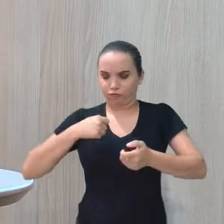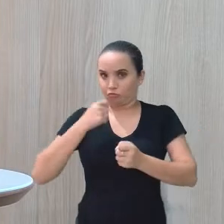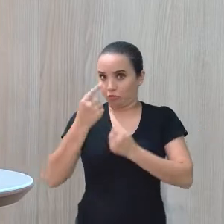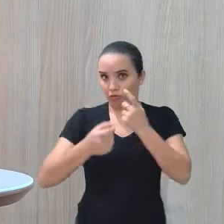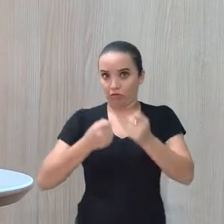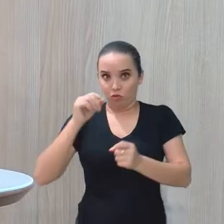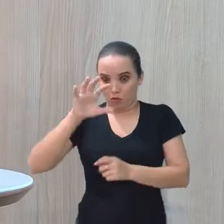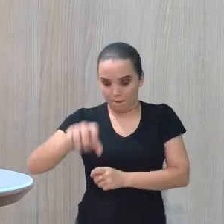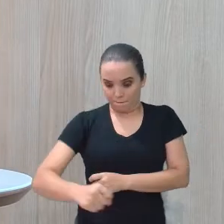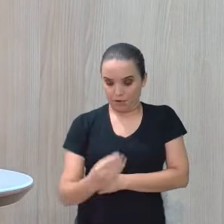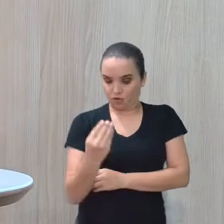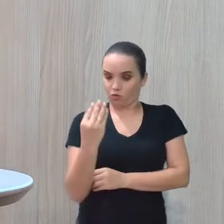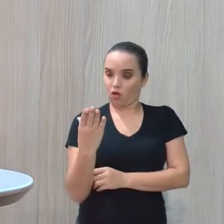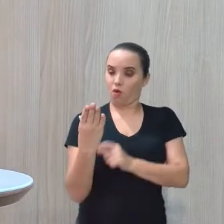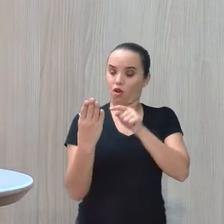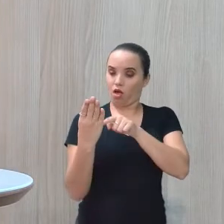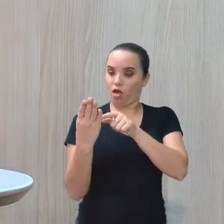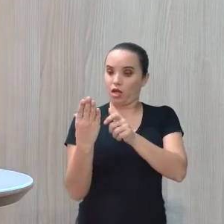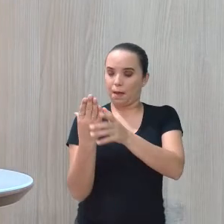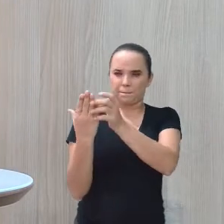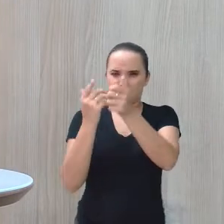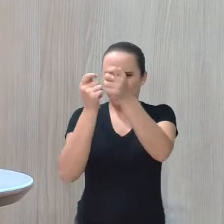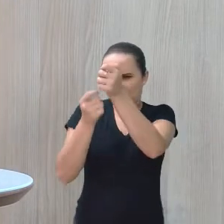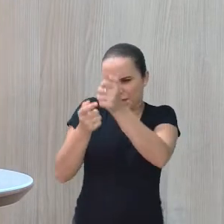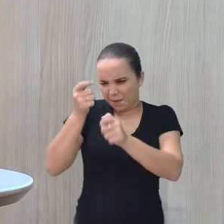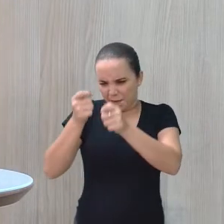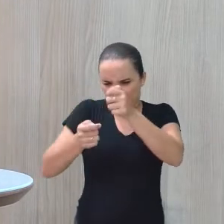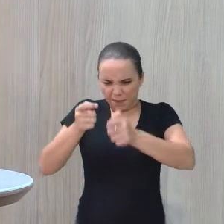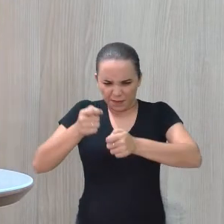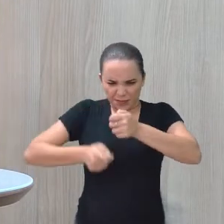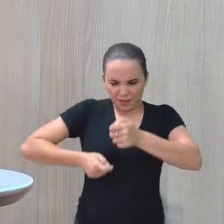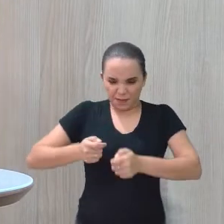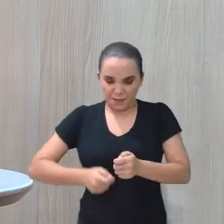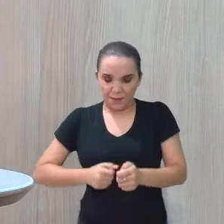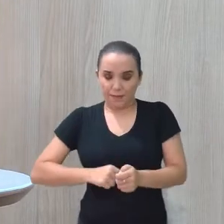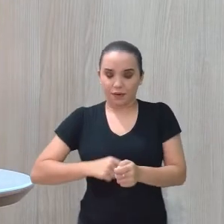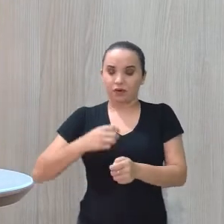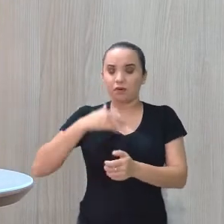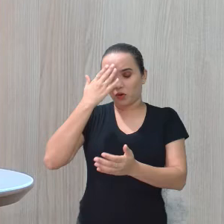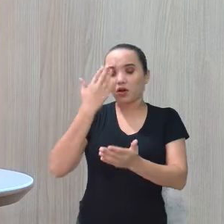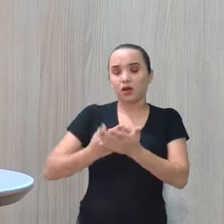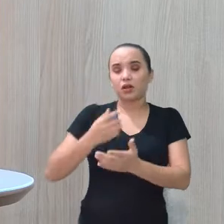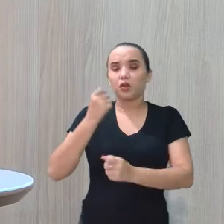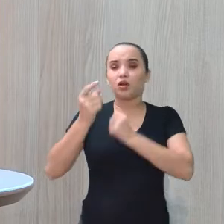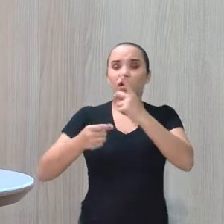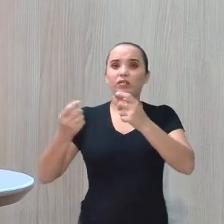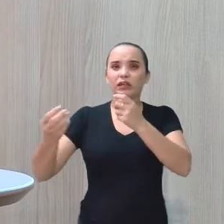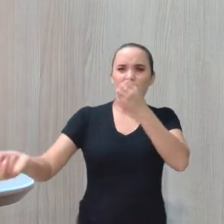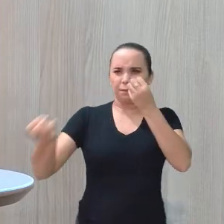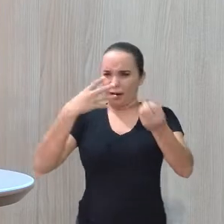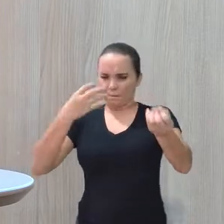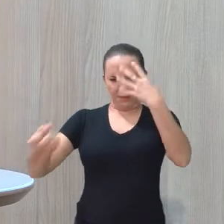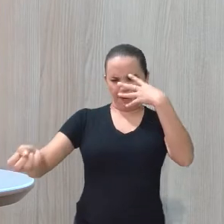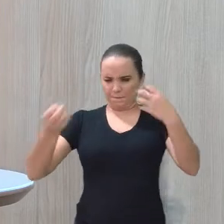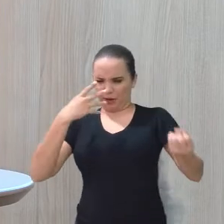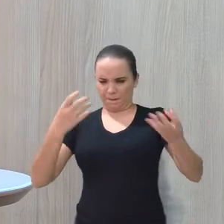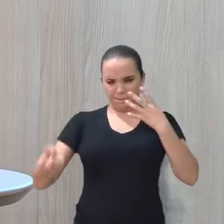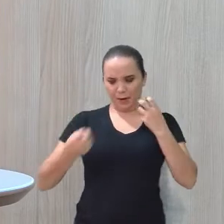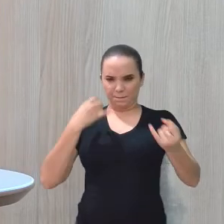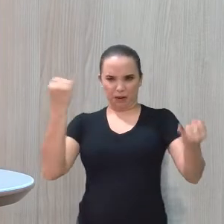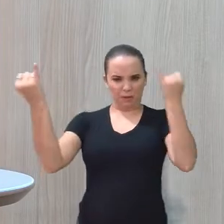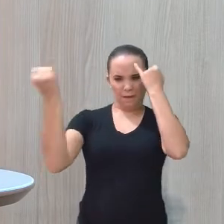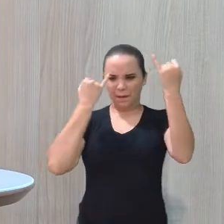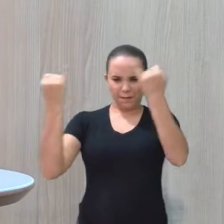manchetes, várias notícias. E aí, acho que isso causa até uma sobrecarga. E às vezes você não consegue nem se aprofundar